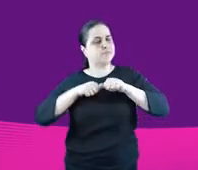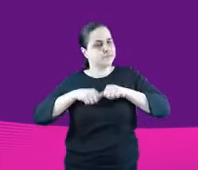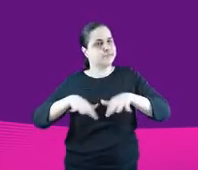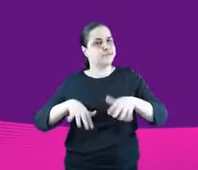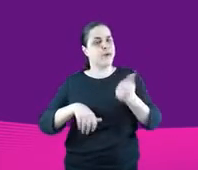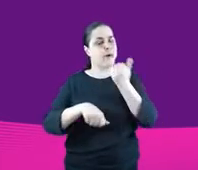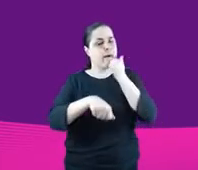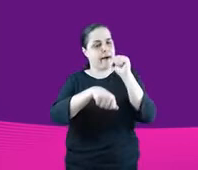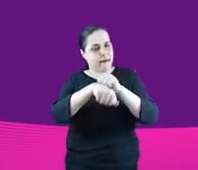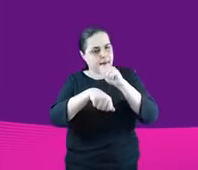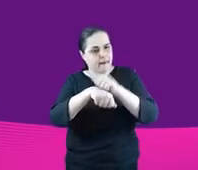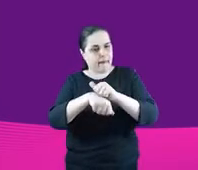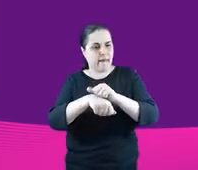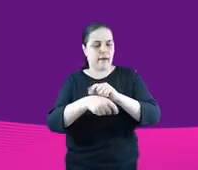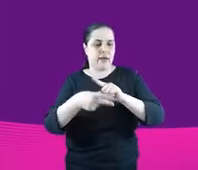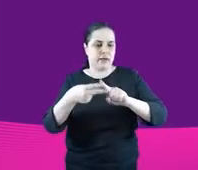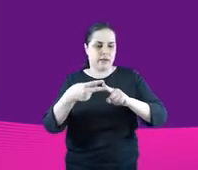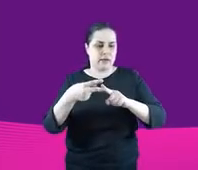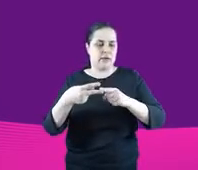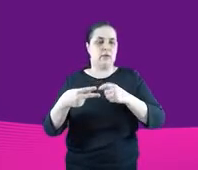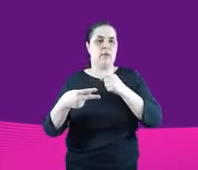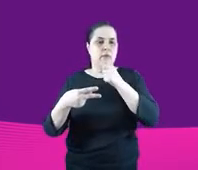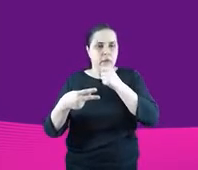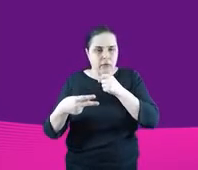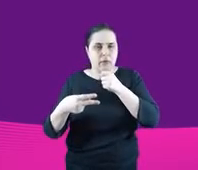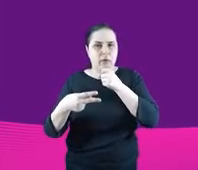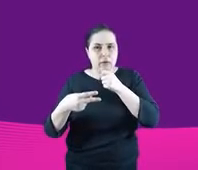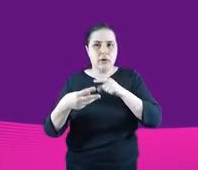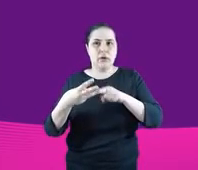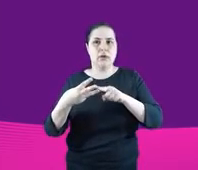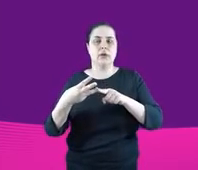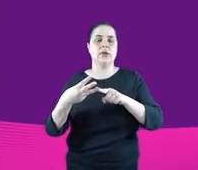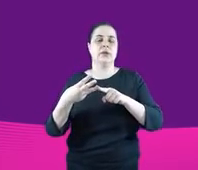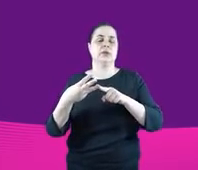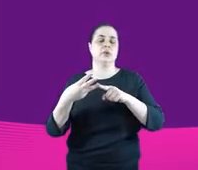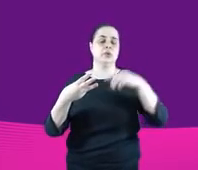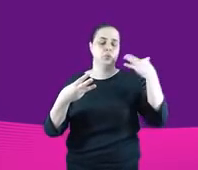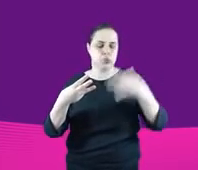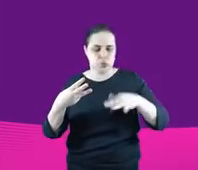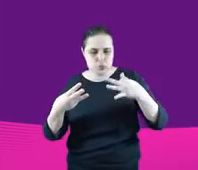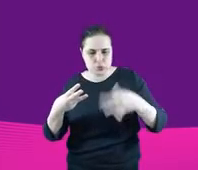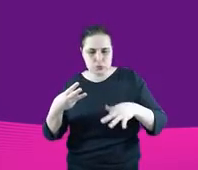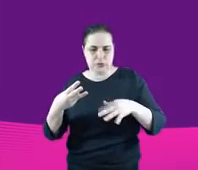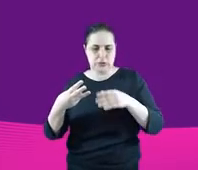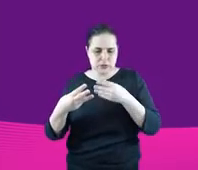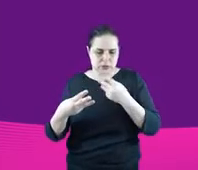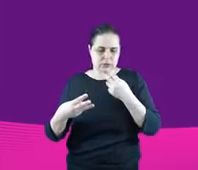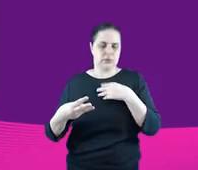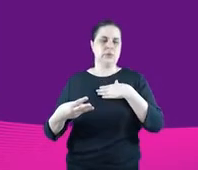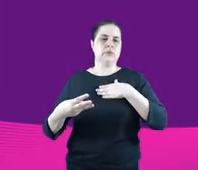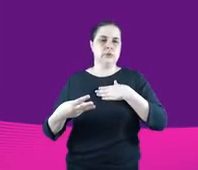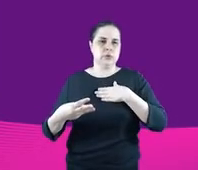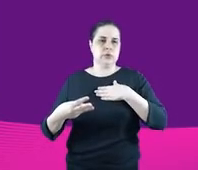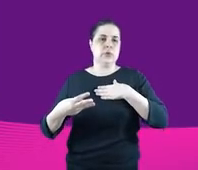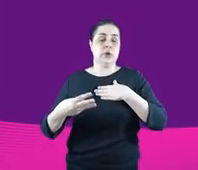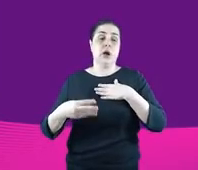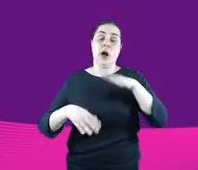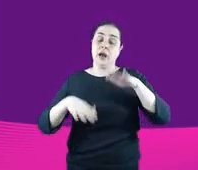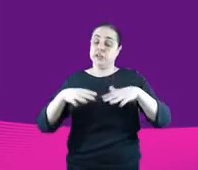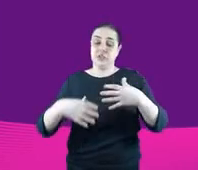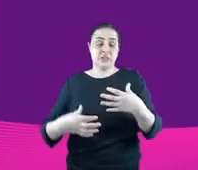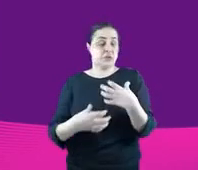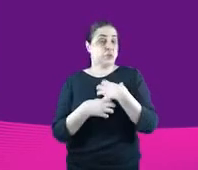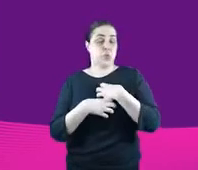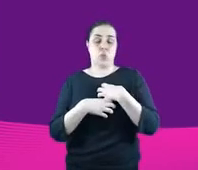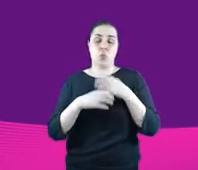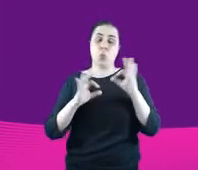e tosse, pode-se pensar em metástase pulmonar, lembrando que o pulmão é um órgão muito pouco sintomático. Quando se